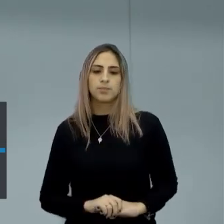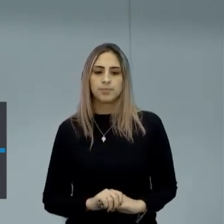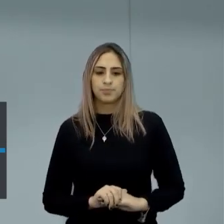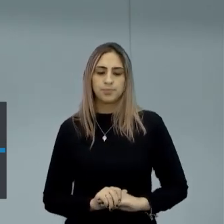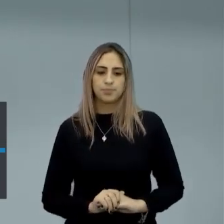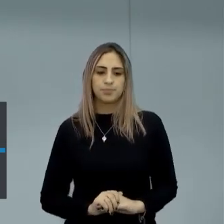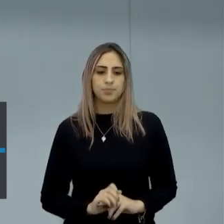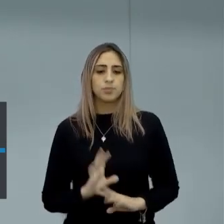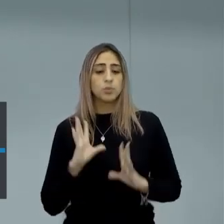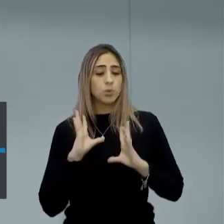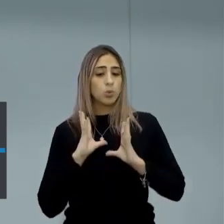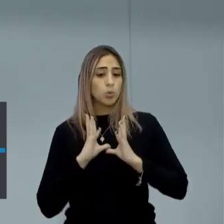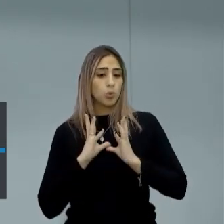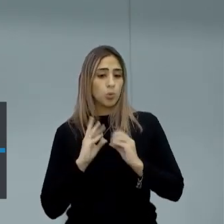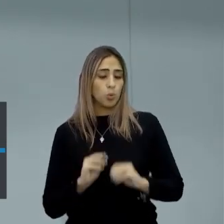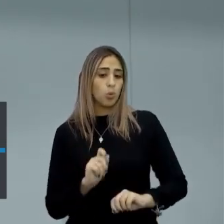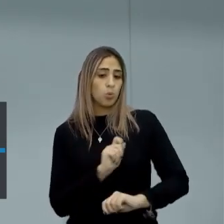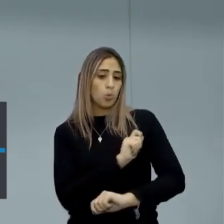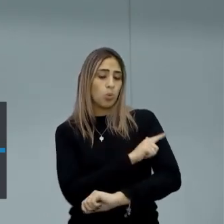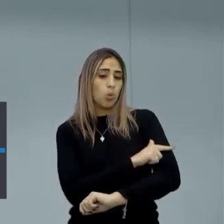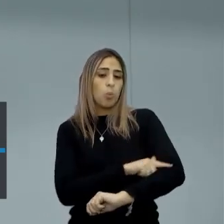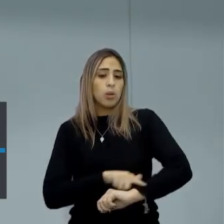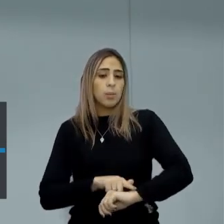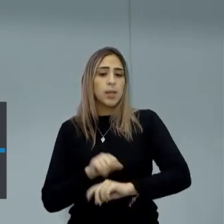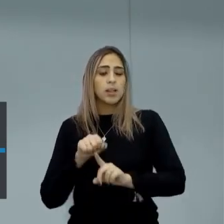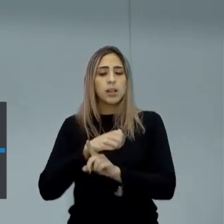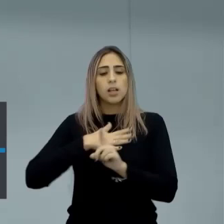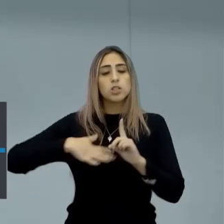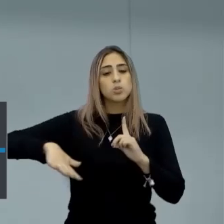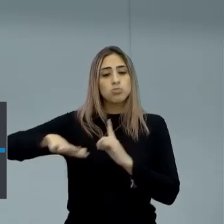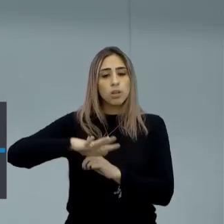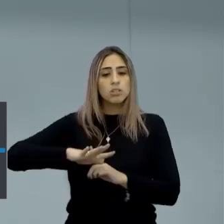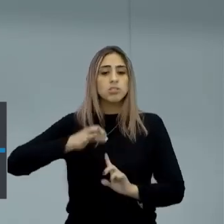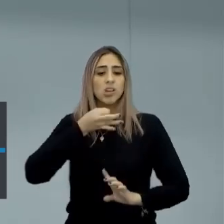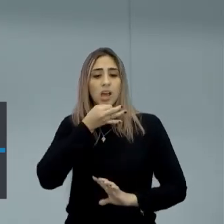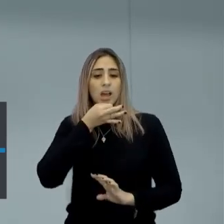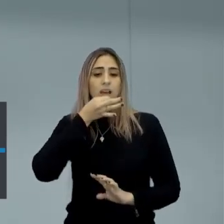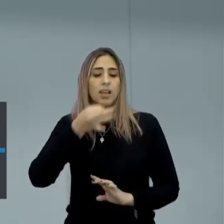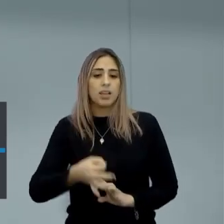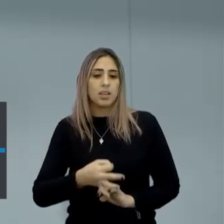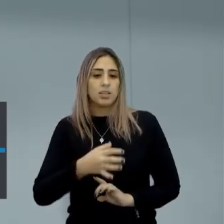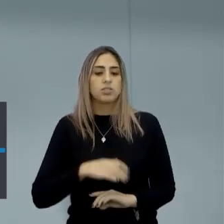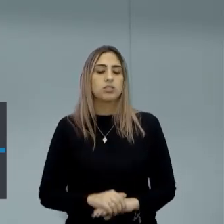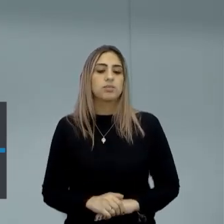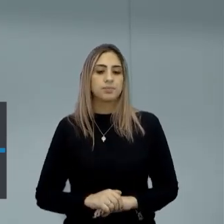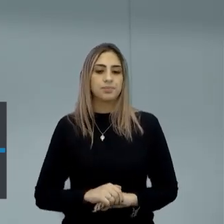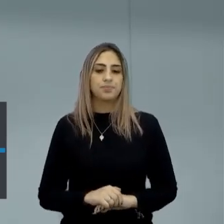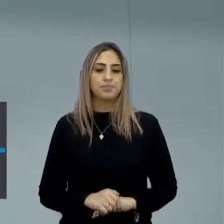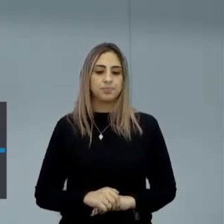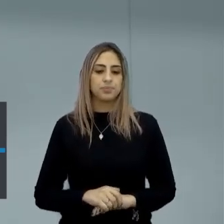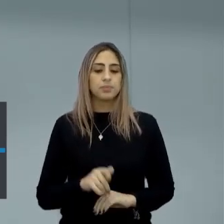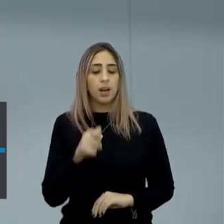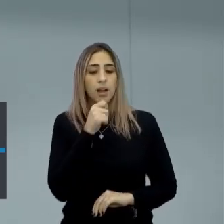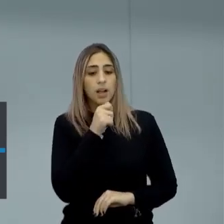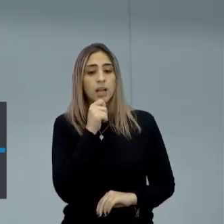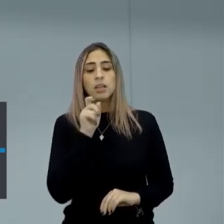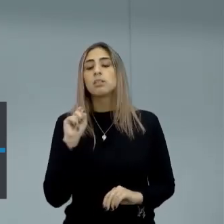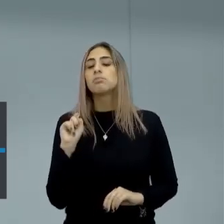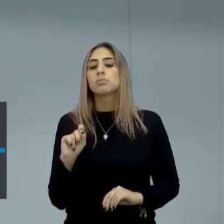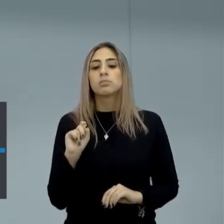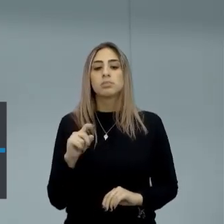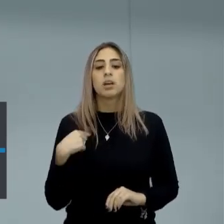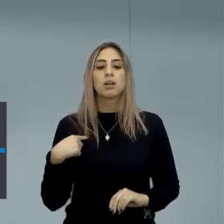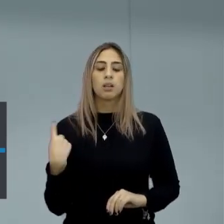todo o comportamento da sociedade, todas as críticas, ainda que